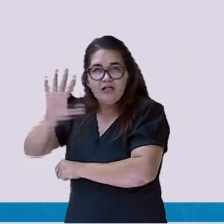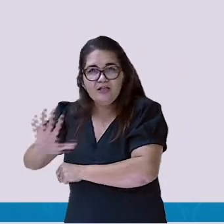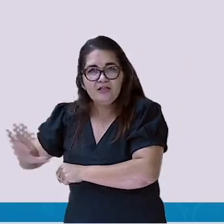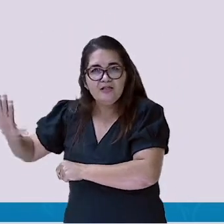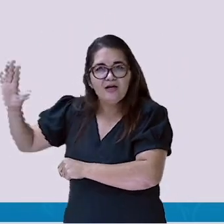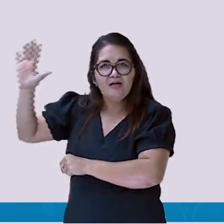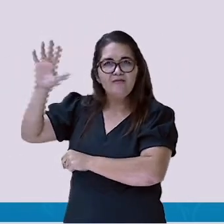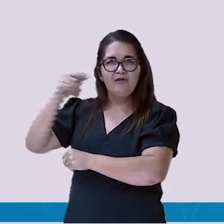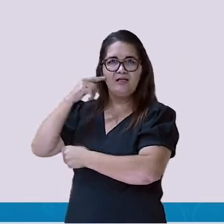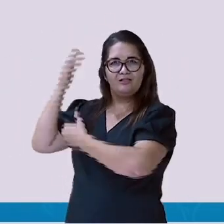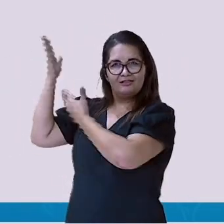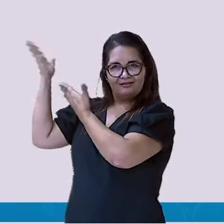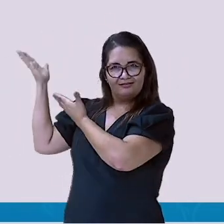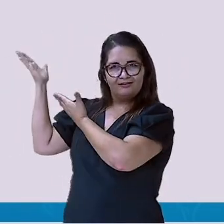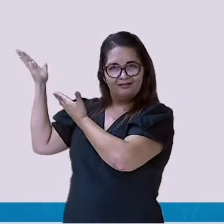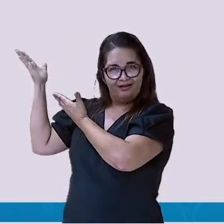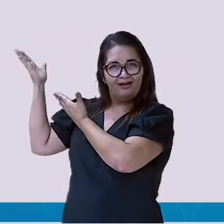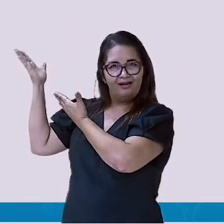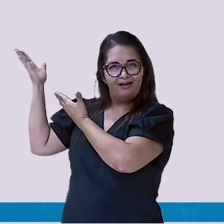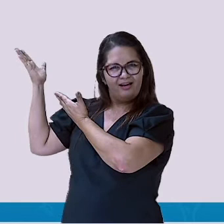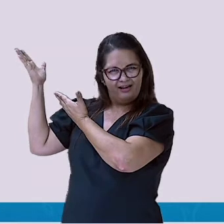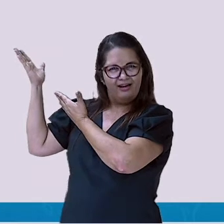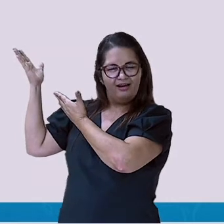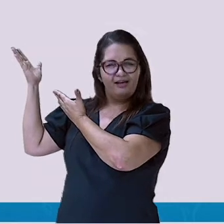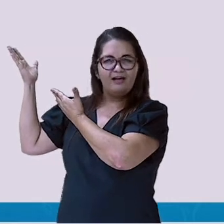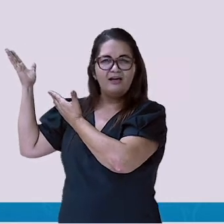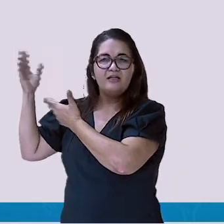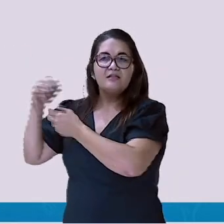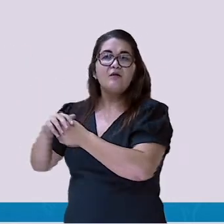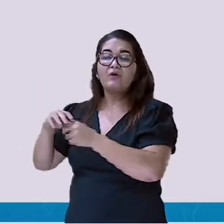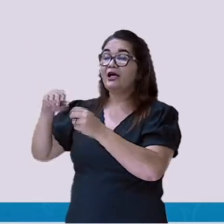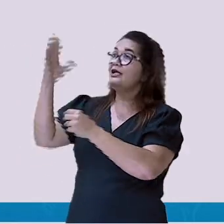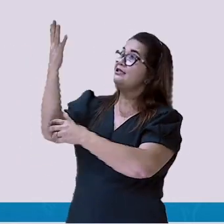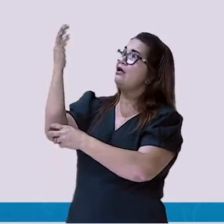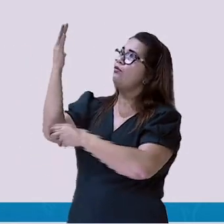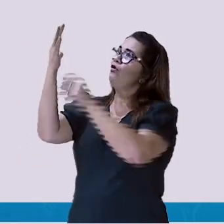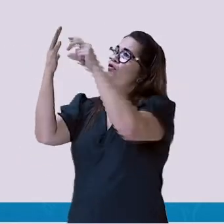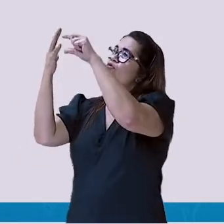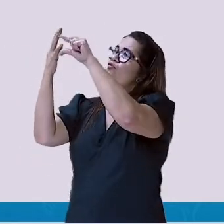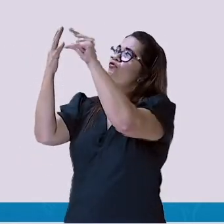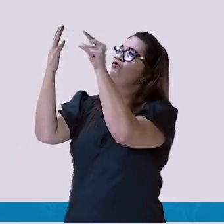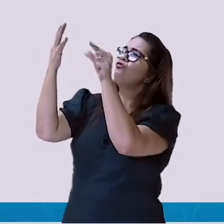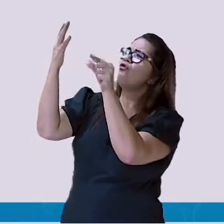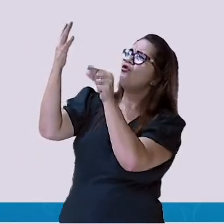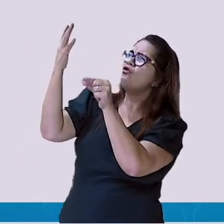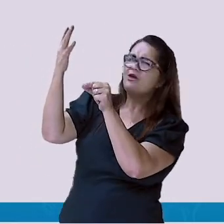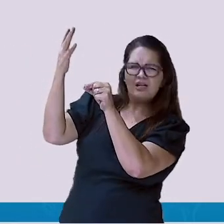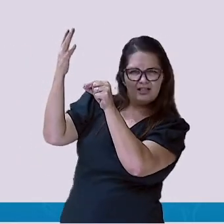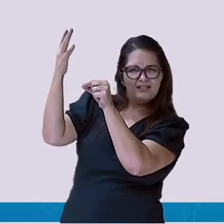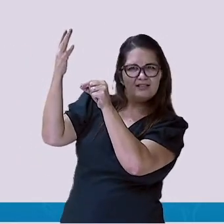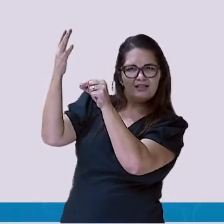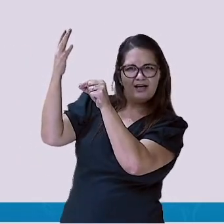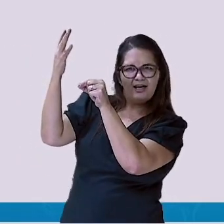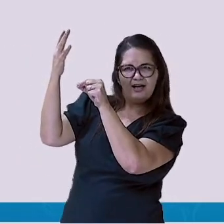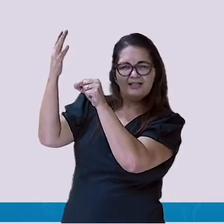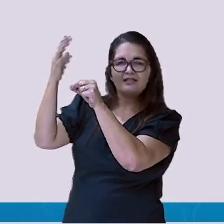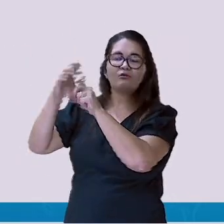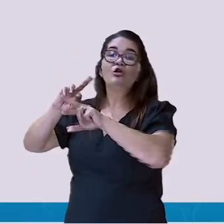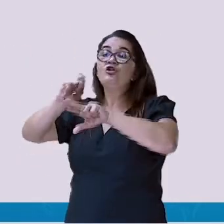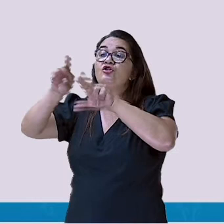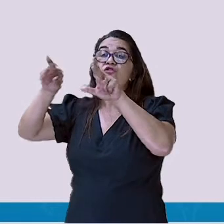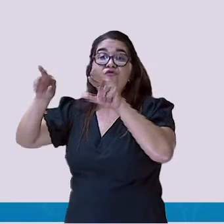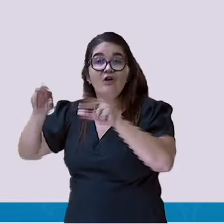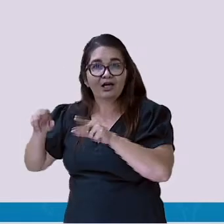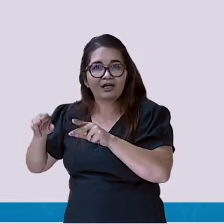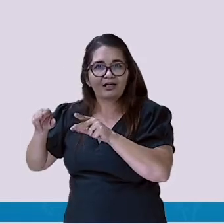folhas dessas árvores, né? Elas são folhas em formas de agulha, elas são diferentes, elas são